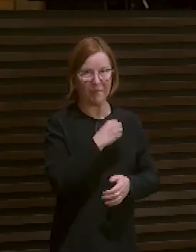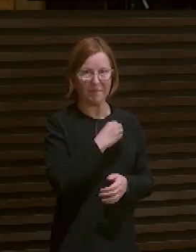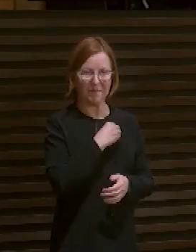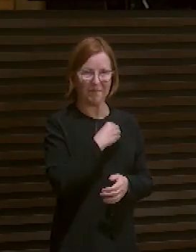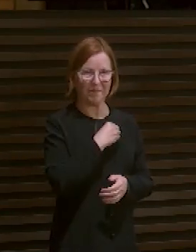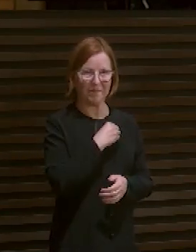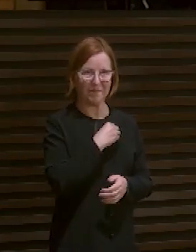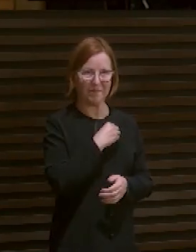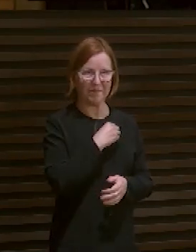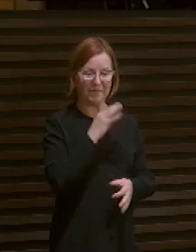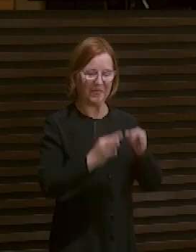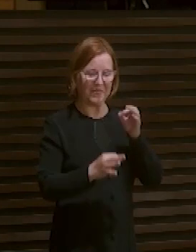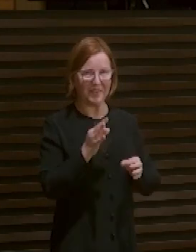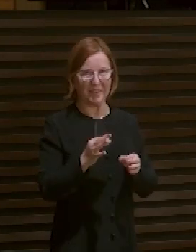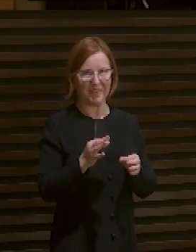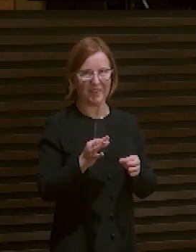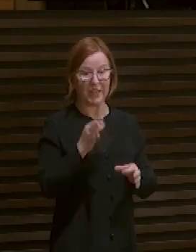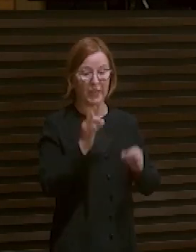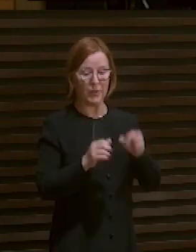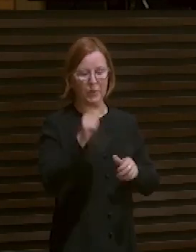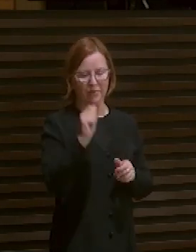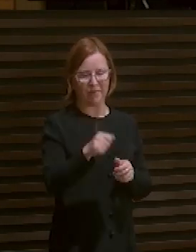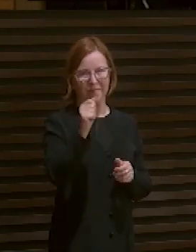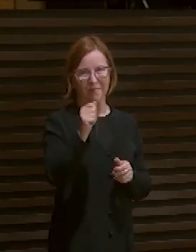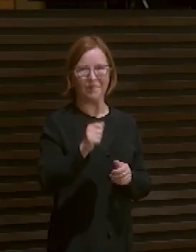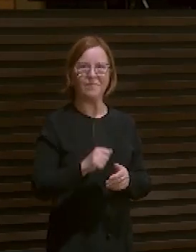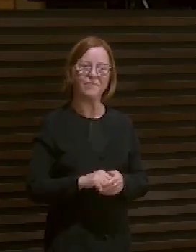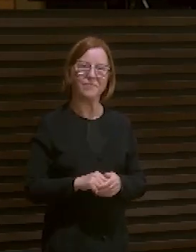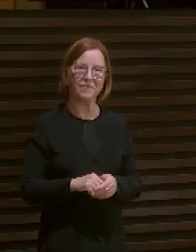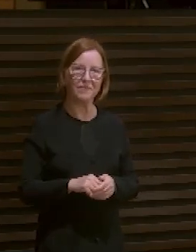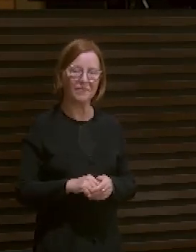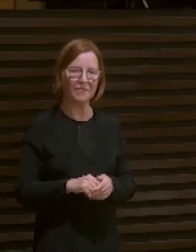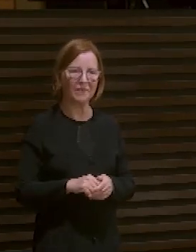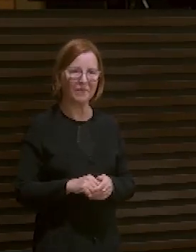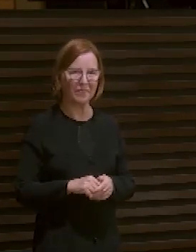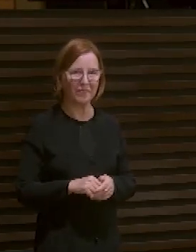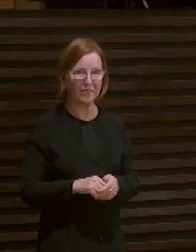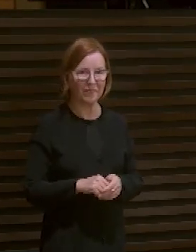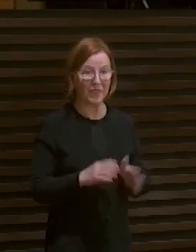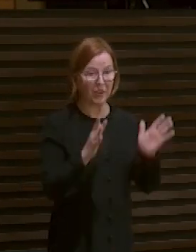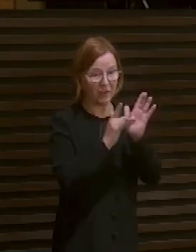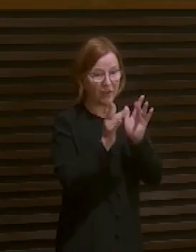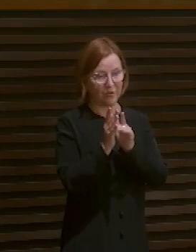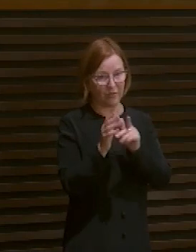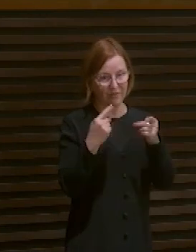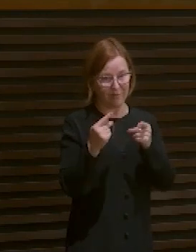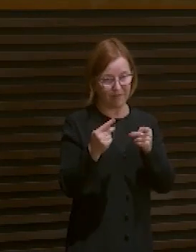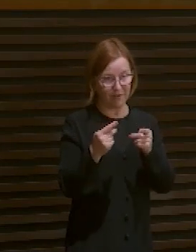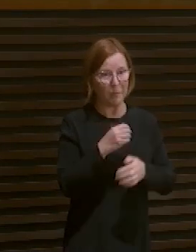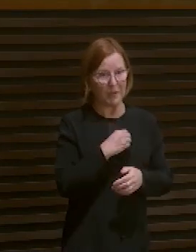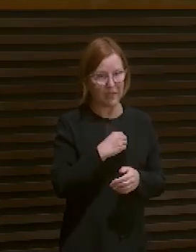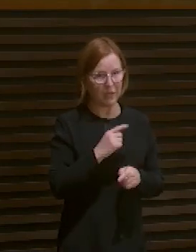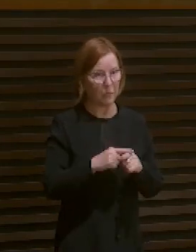pecado, da justiça e do juízo. E ele especificou, do pecado, porque